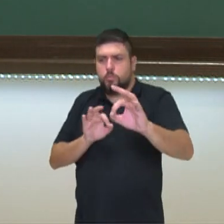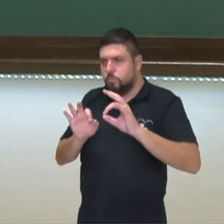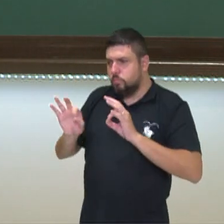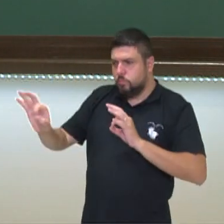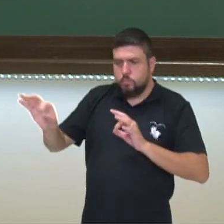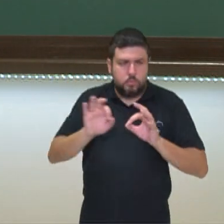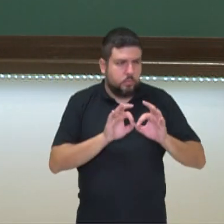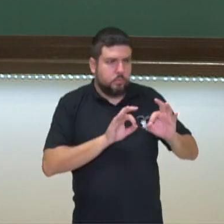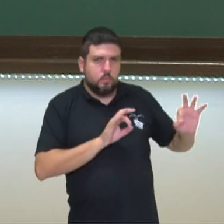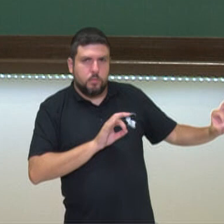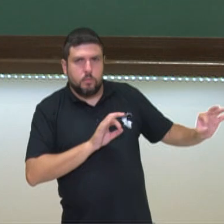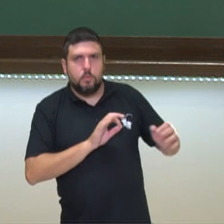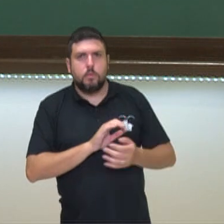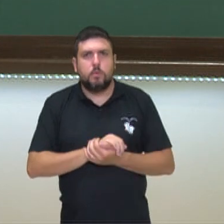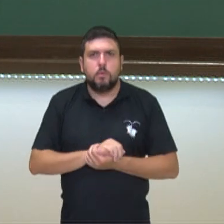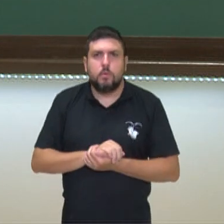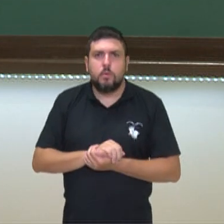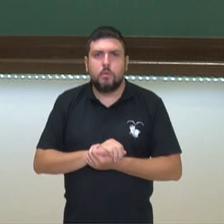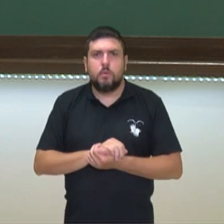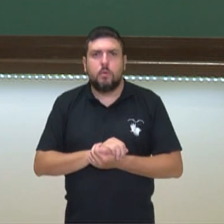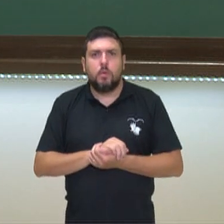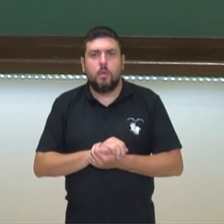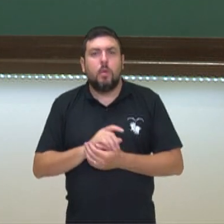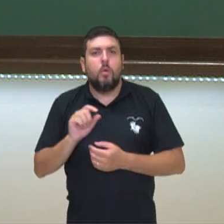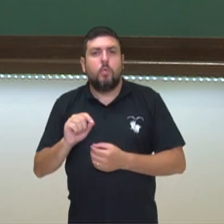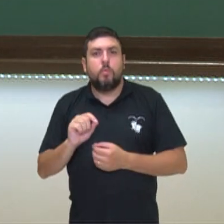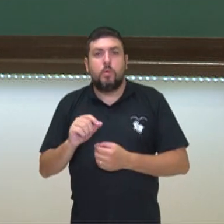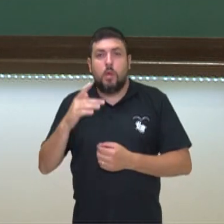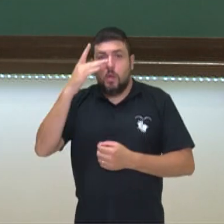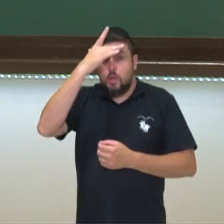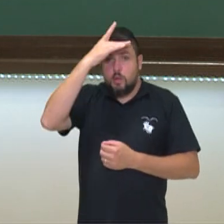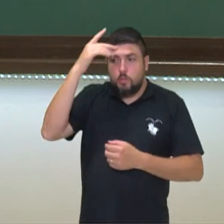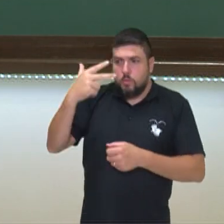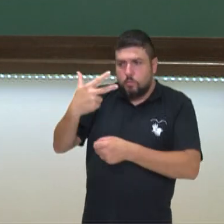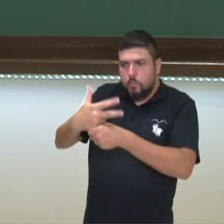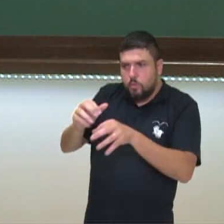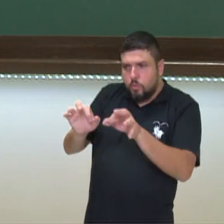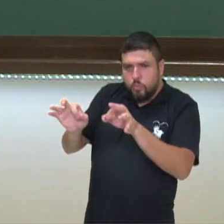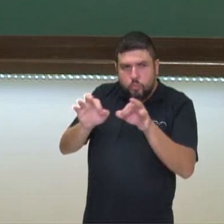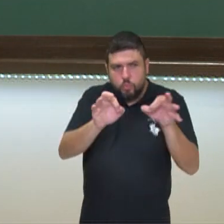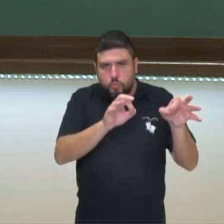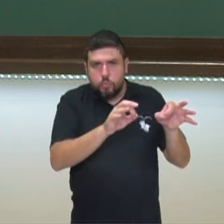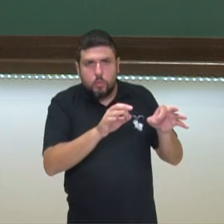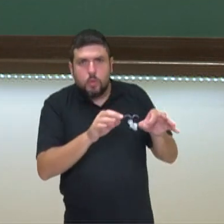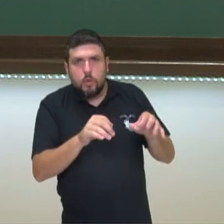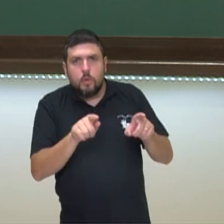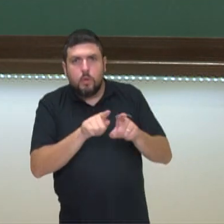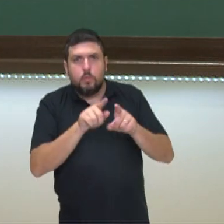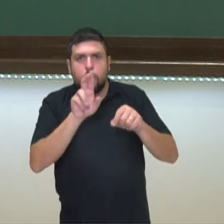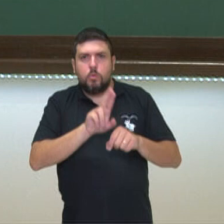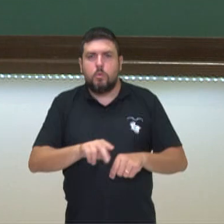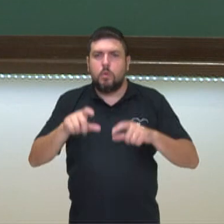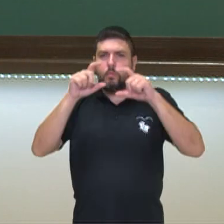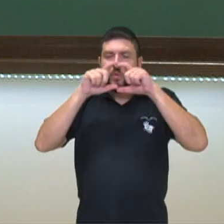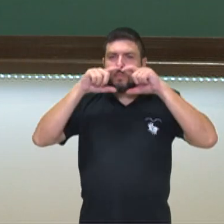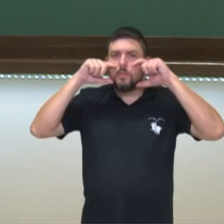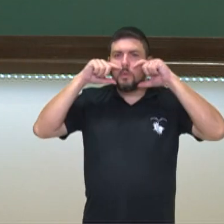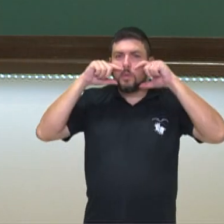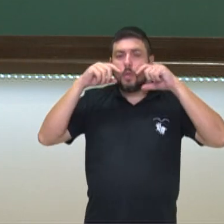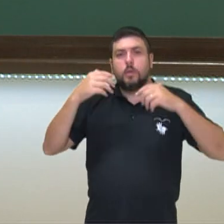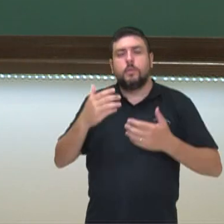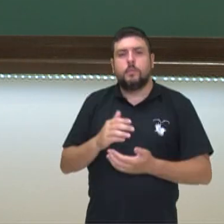As pessoas que estão aqui no estúdio, elas estão usando máscara, todas elas. E a minha está aqui no